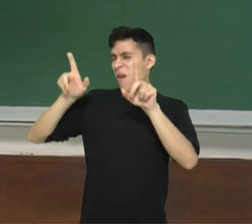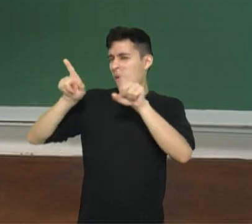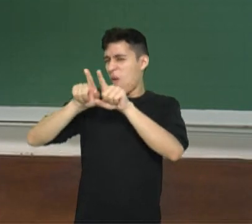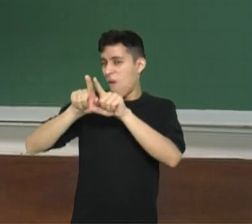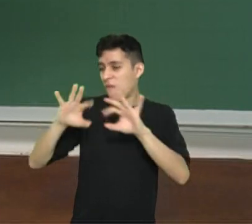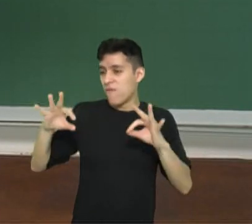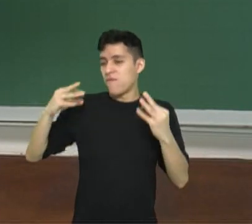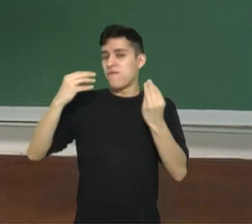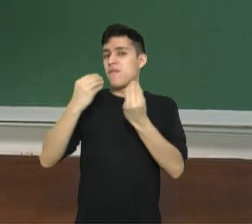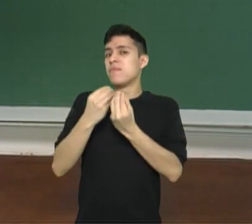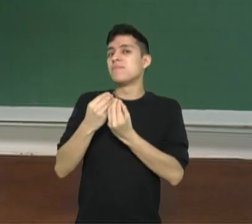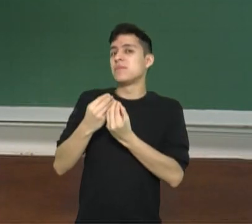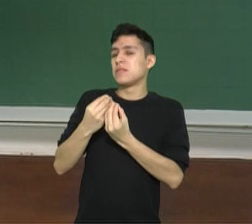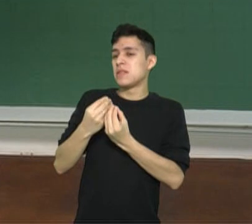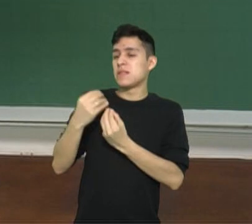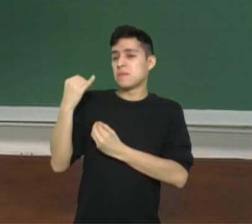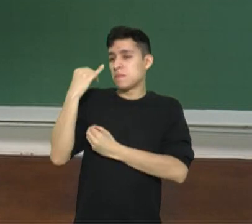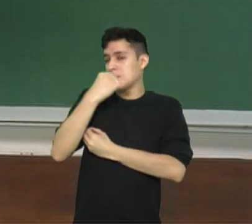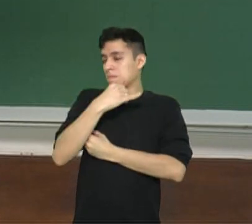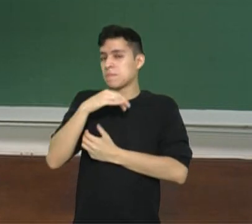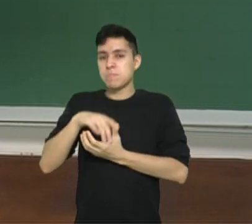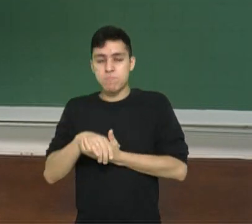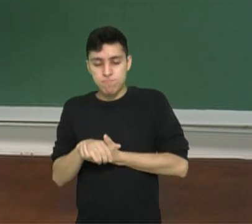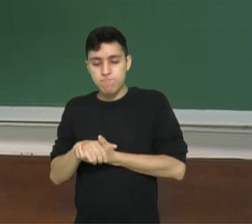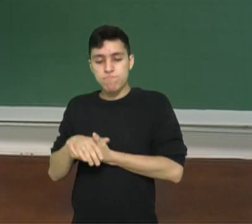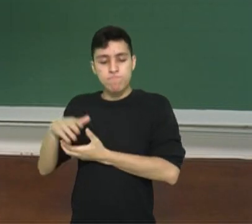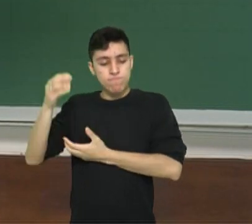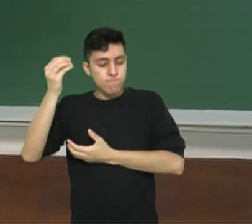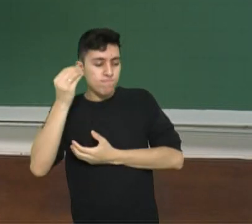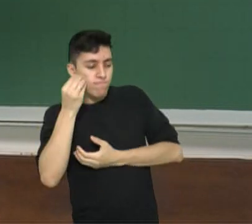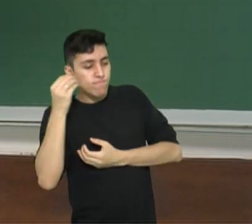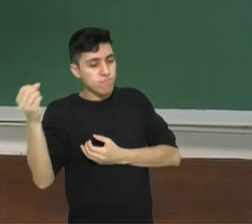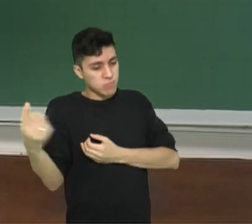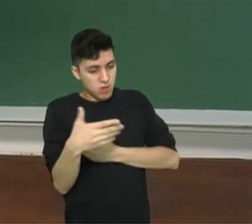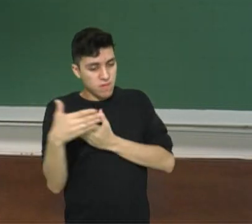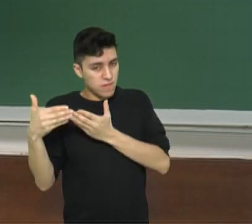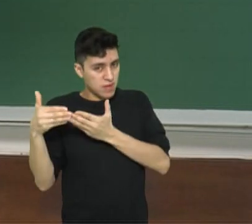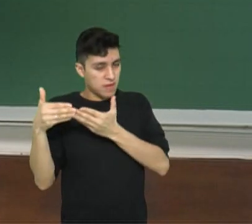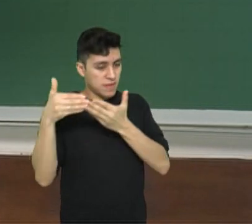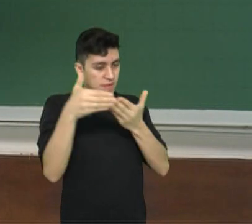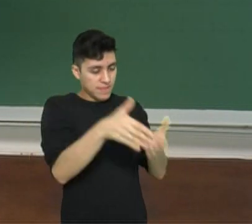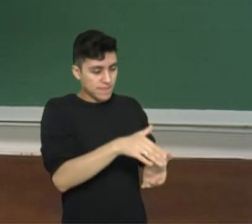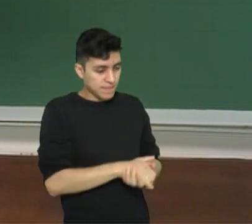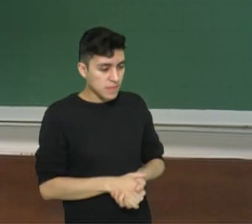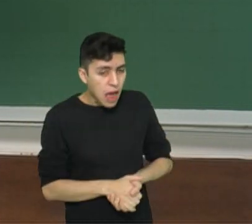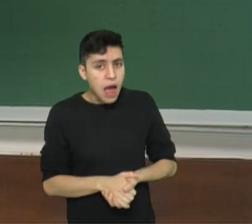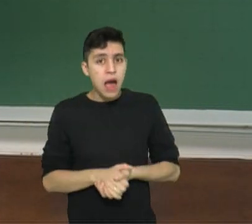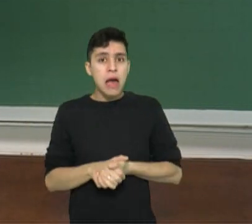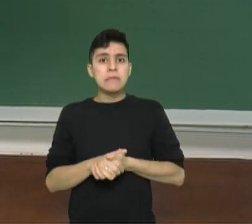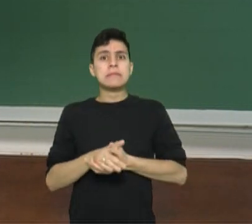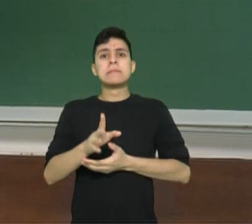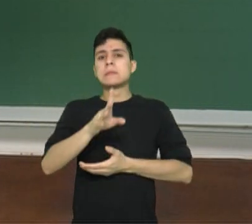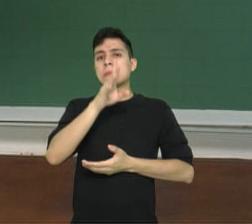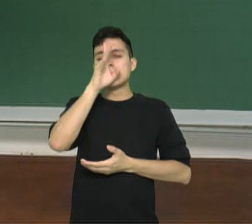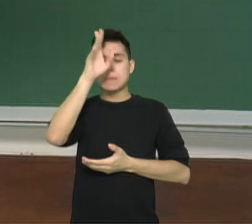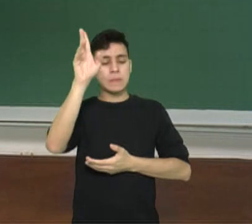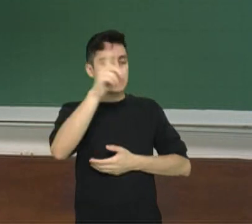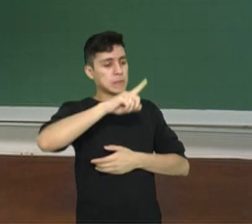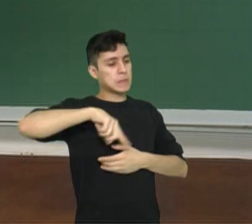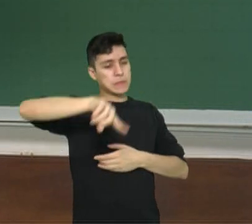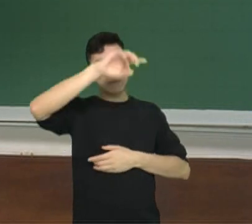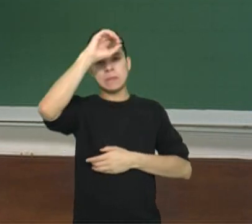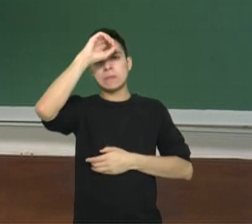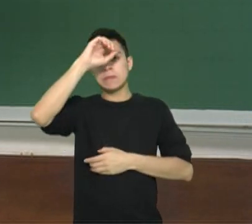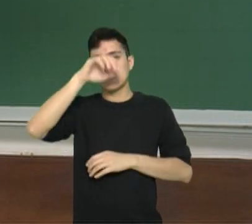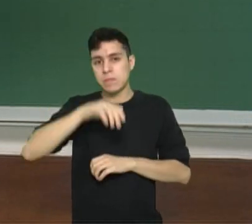Cristóvão Colombo, ele pretendendo uma nova rota, ele acaba chegando em um lugar em que eles ainda não